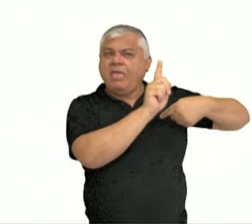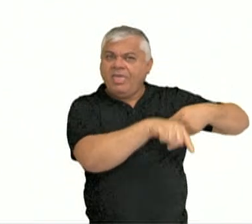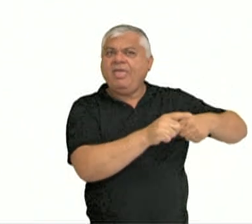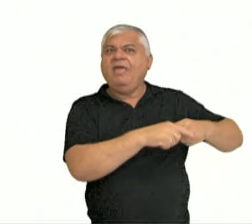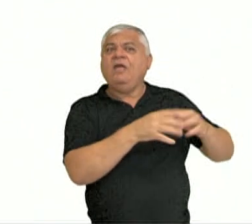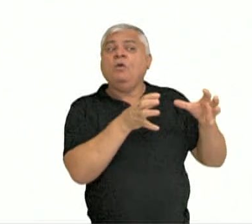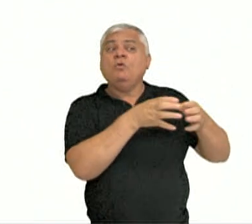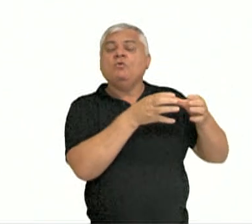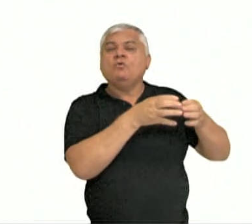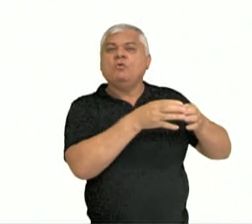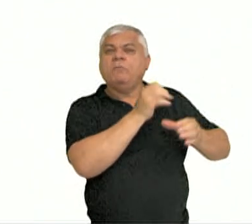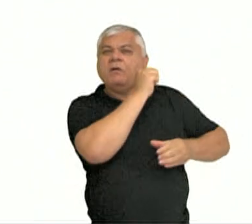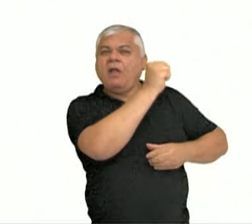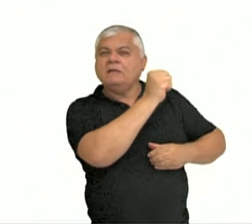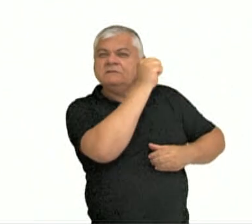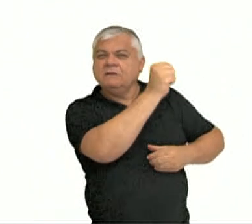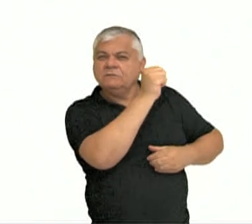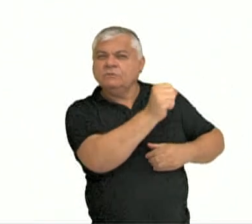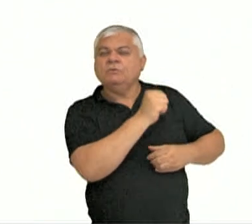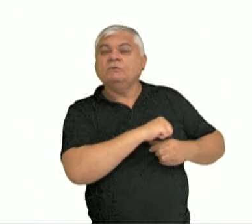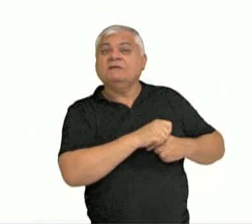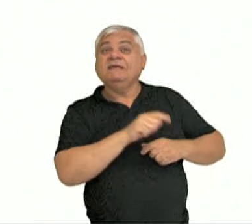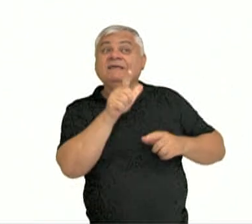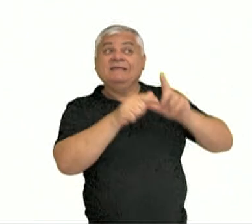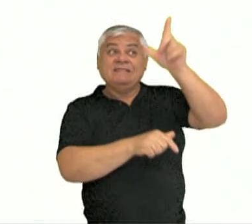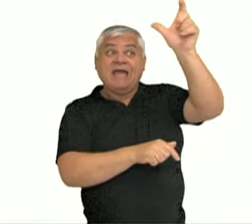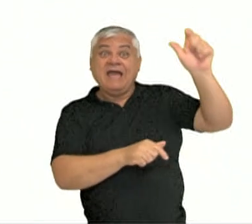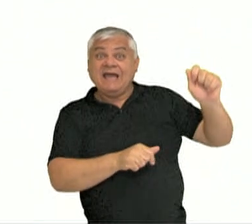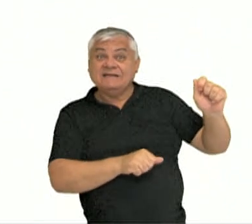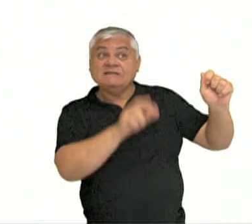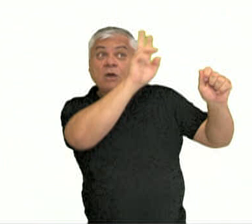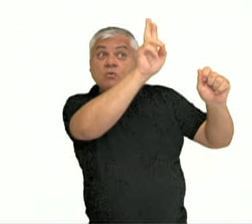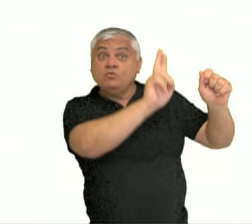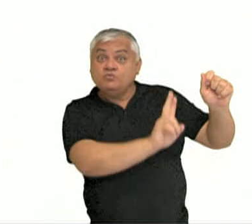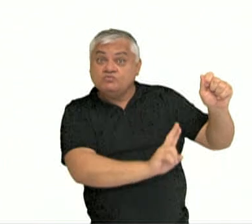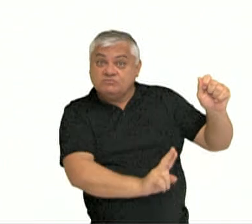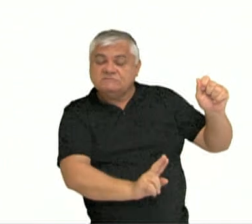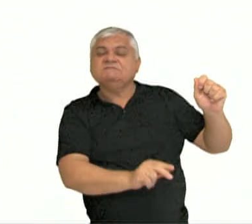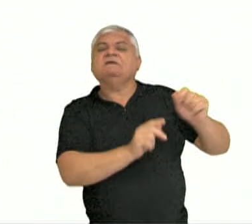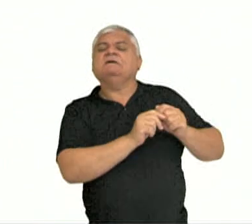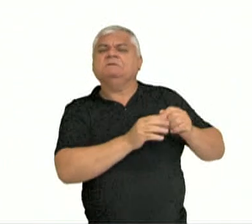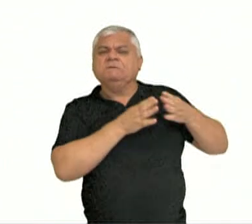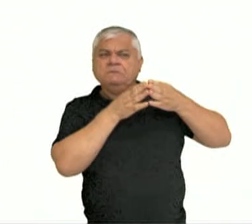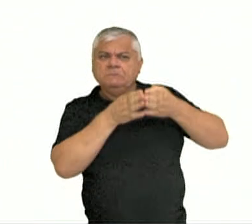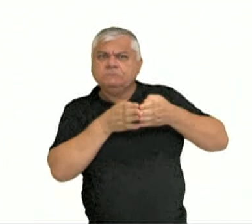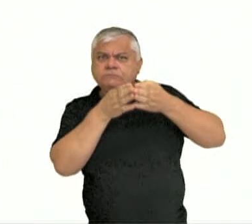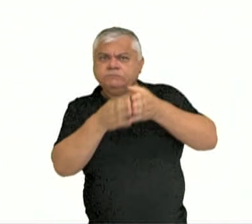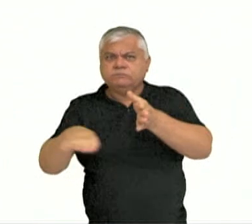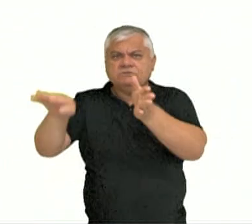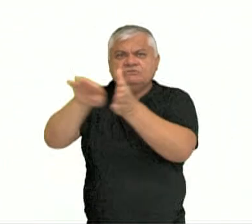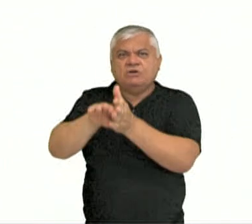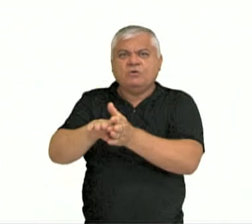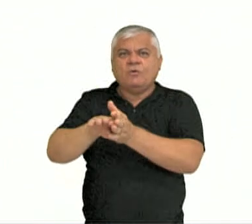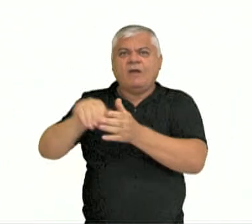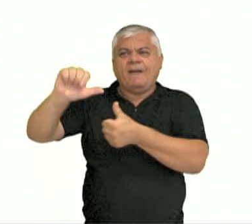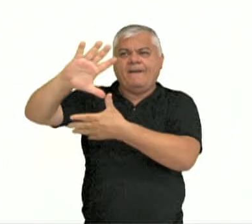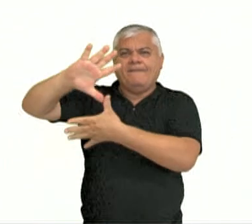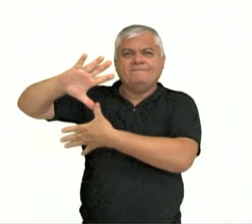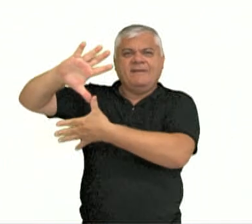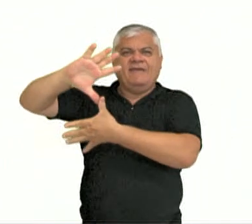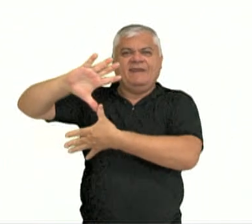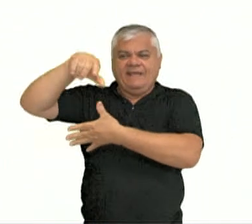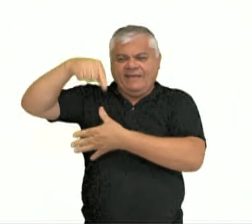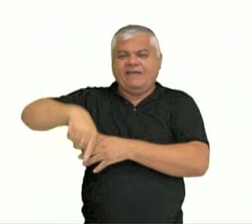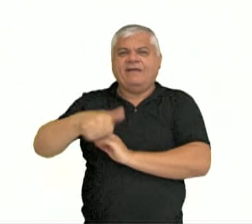caçadores, os primeiros grupos, né? Que vieram da Ásia, da Rússia, atravessaram o Estreito de Bering e chegaram à América há 15